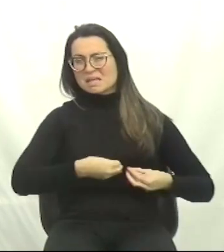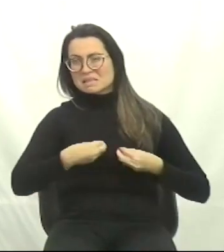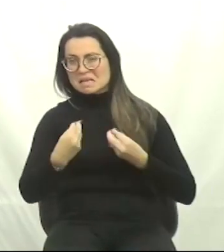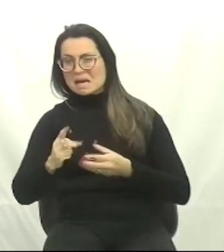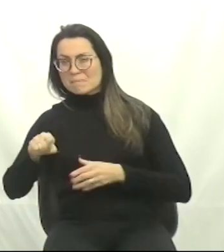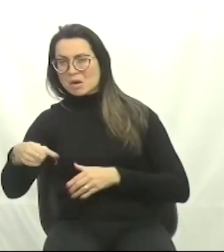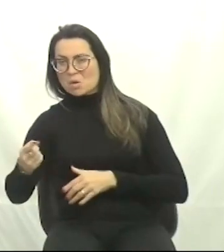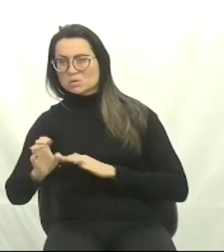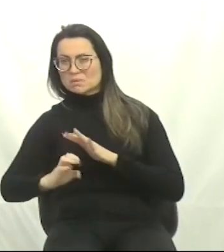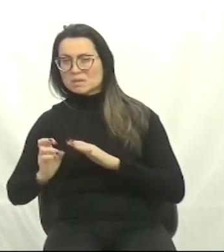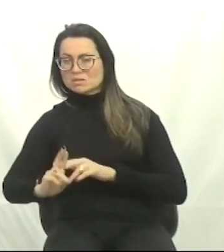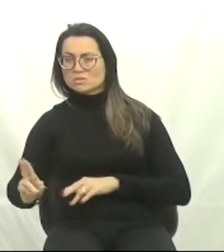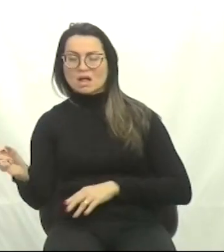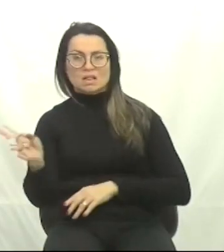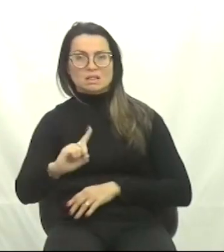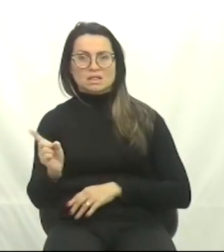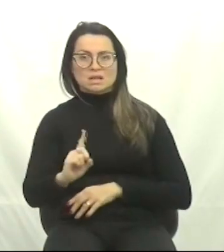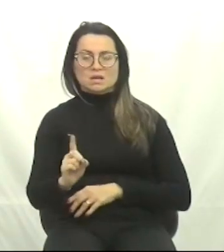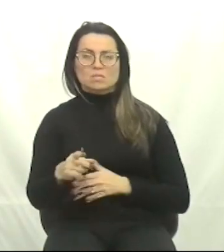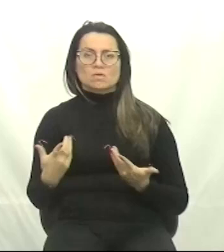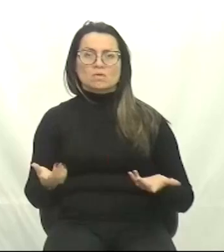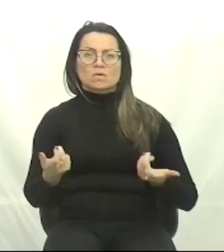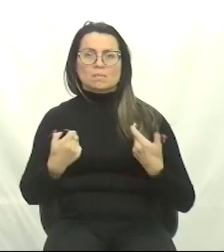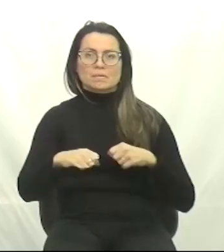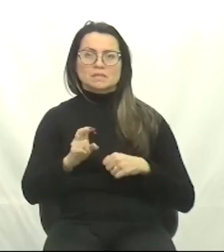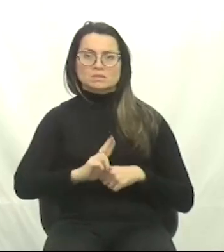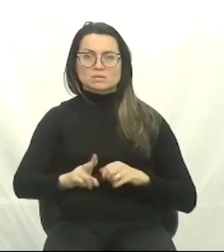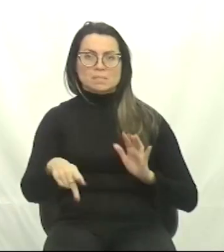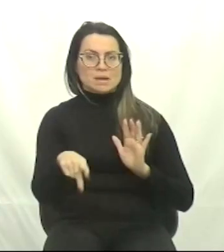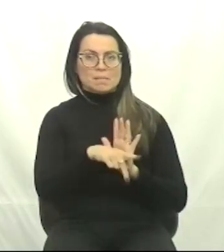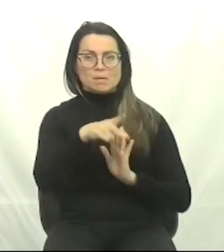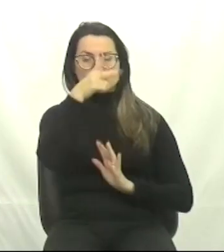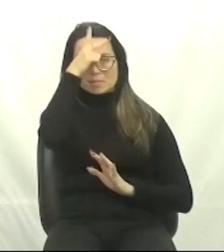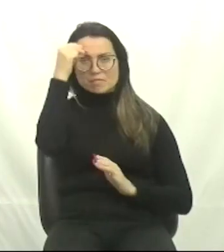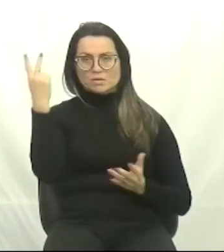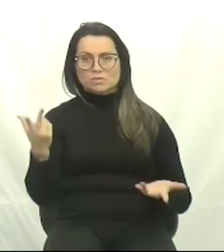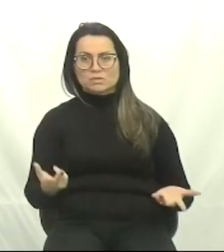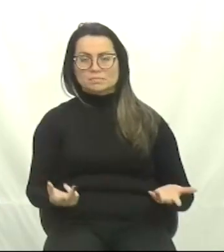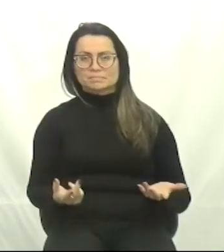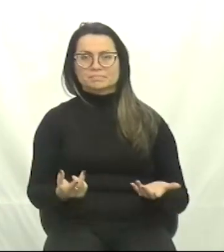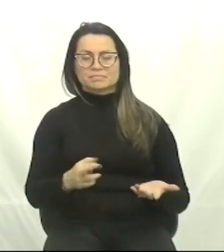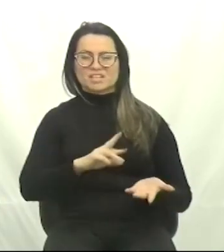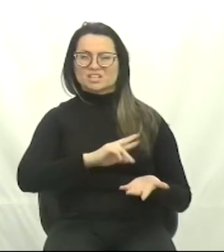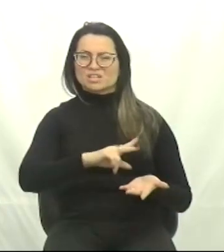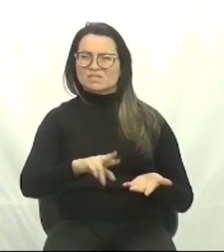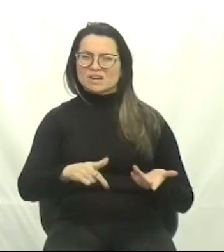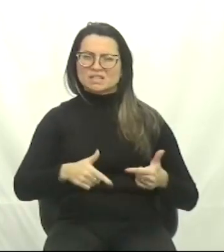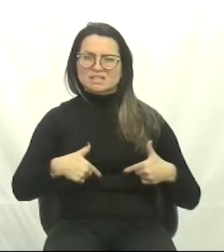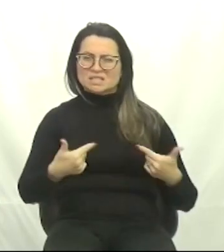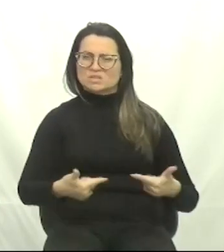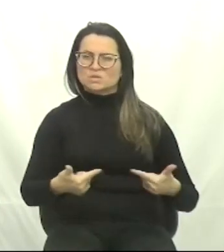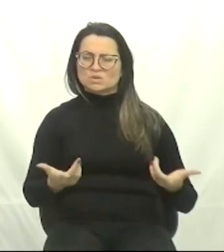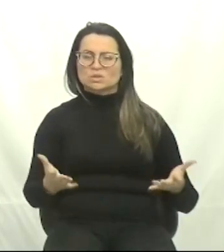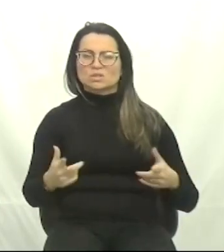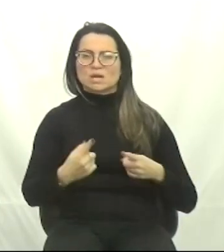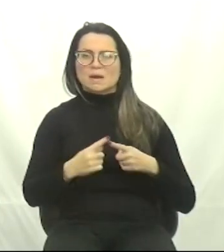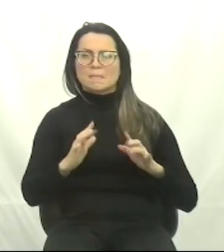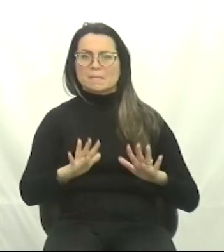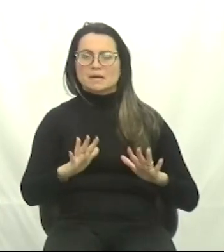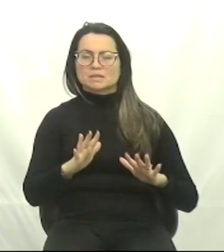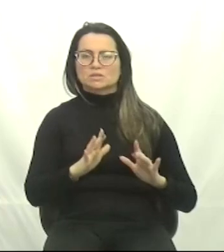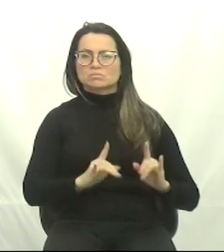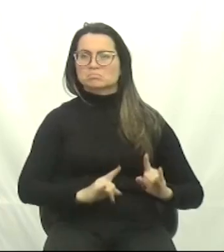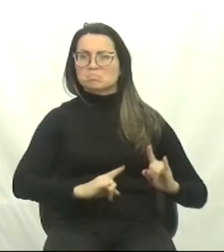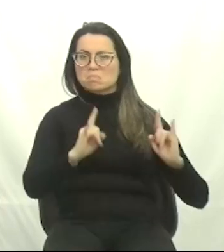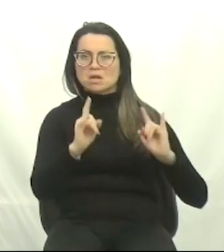um espaço para estar sendo utilizado pela própria prefeitura, né? Para várias ações possíveis, mas espaço que deve ser utilizado